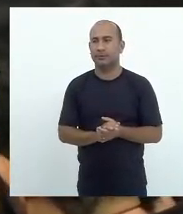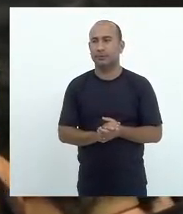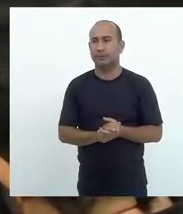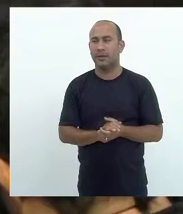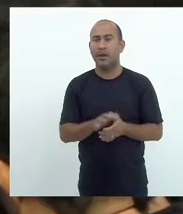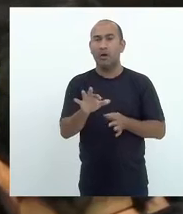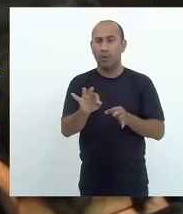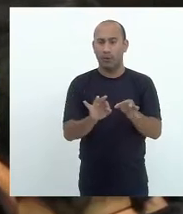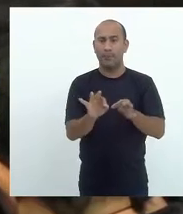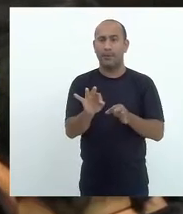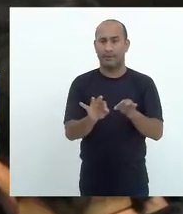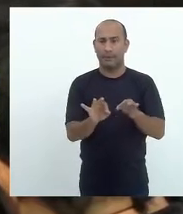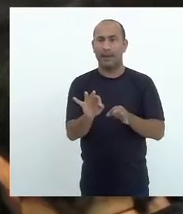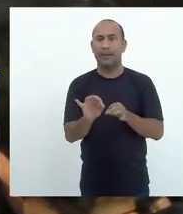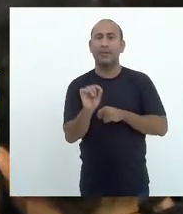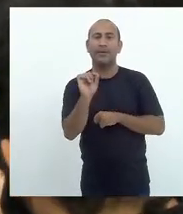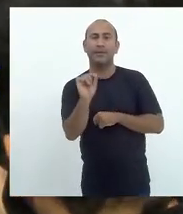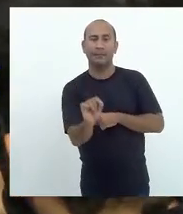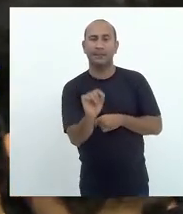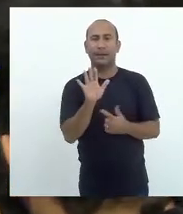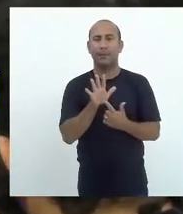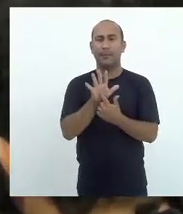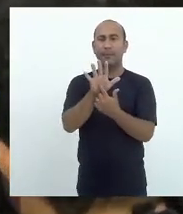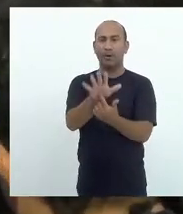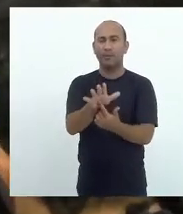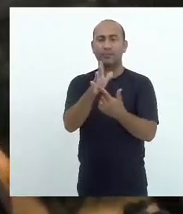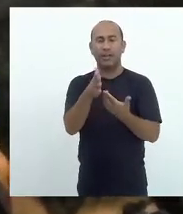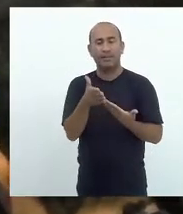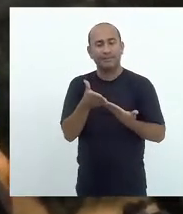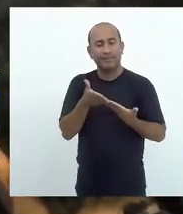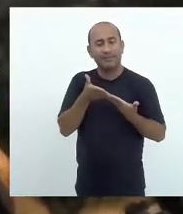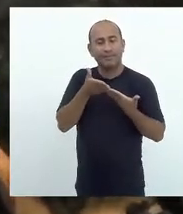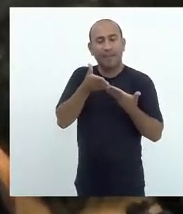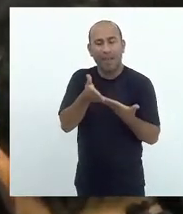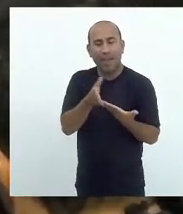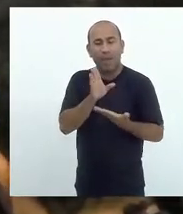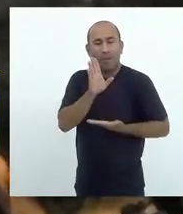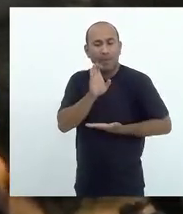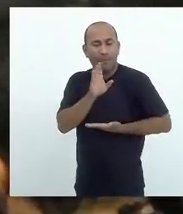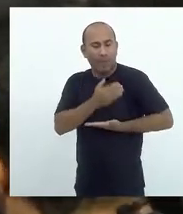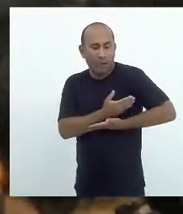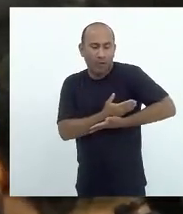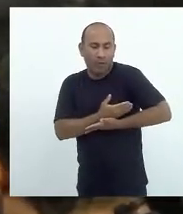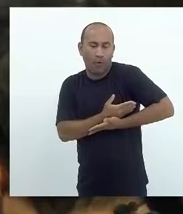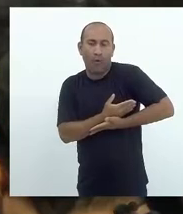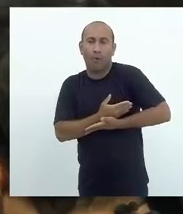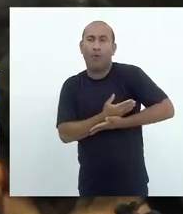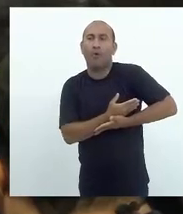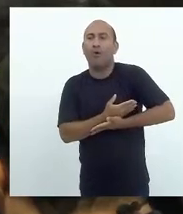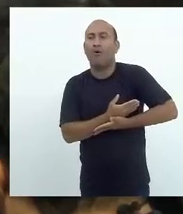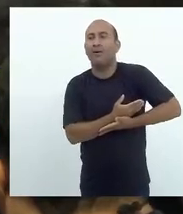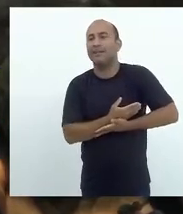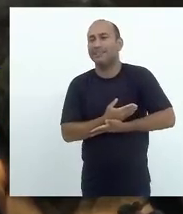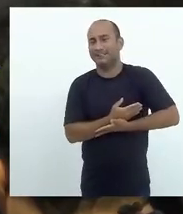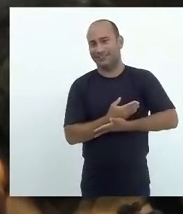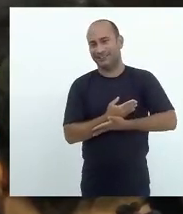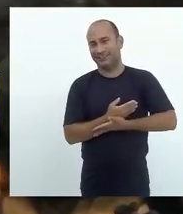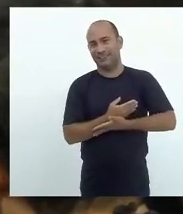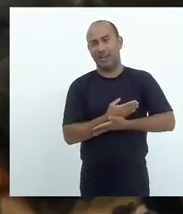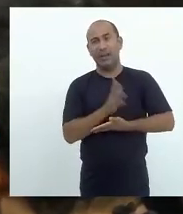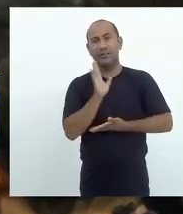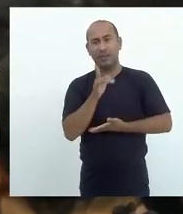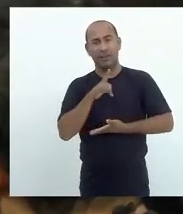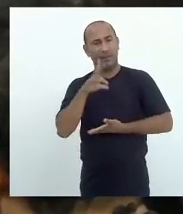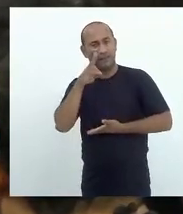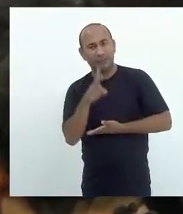esse projeto que visa dar colinho para os nossos bebês, para as nossas crianças. Haja visto já ter